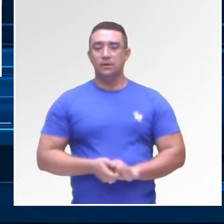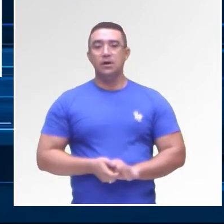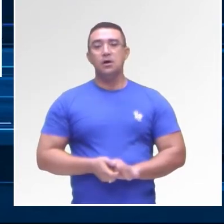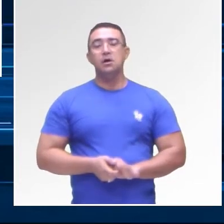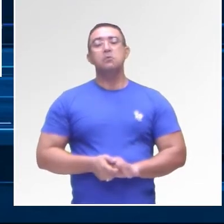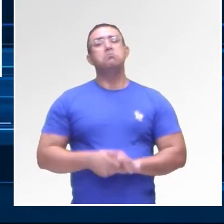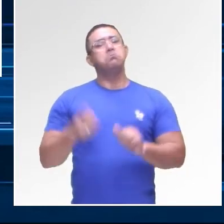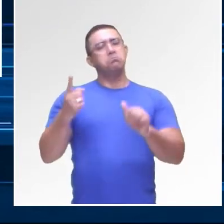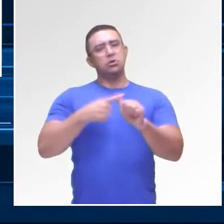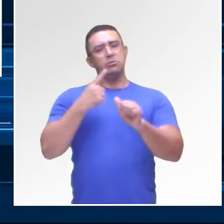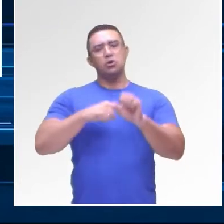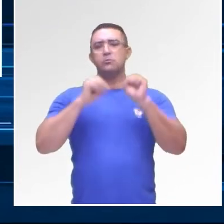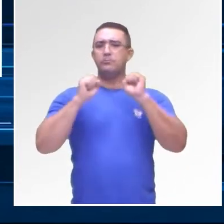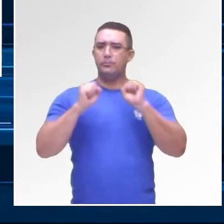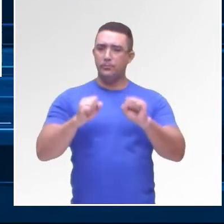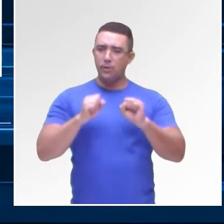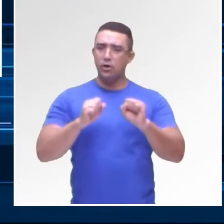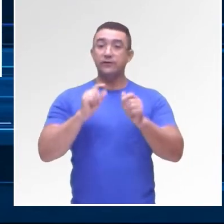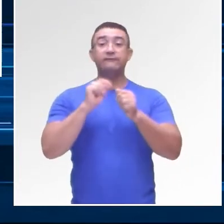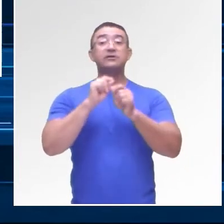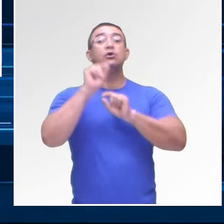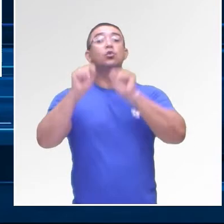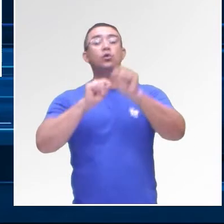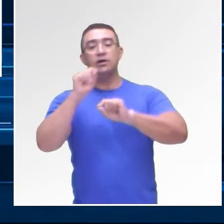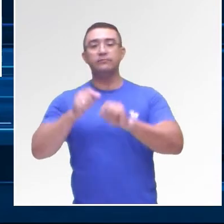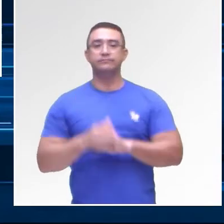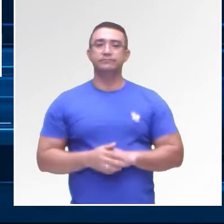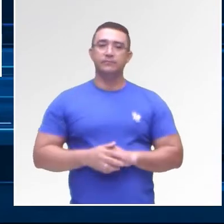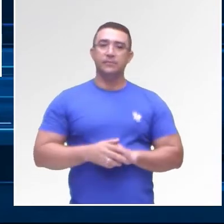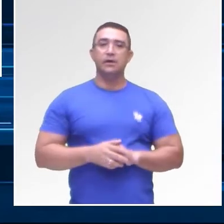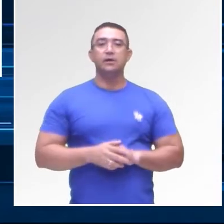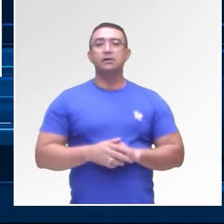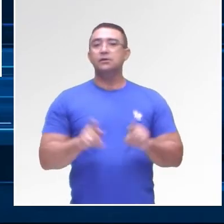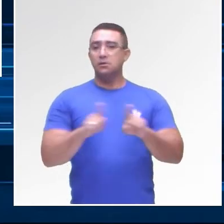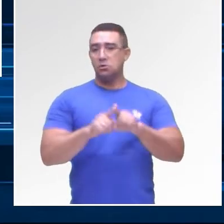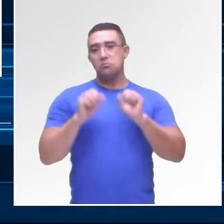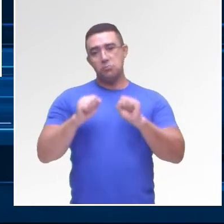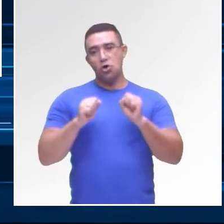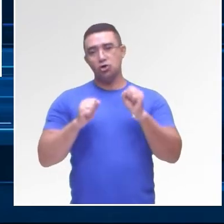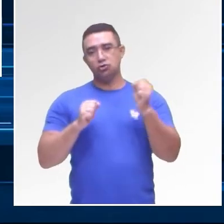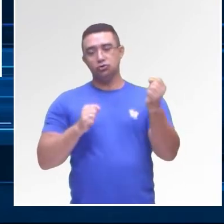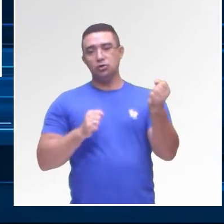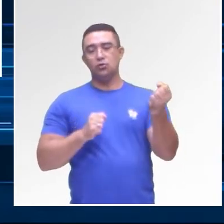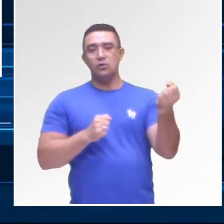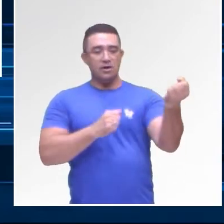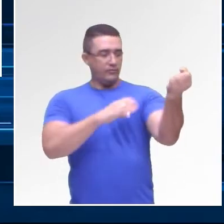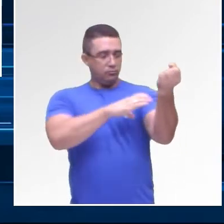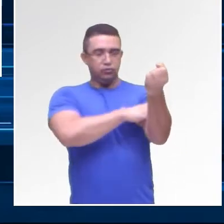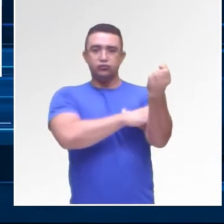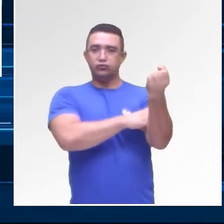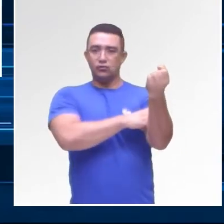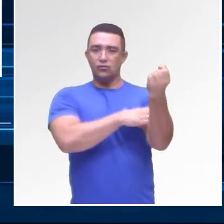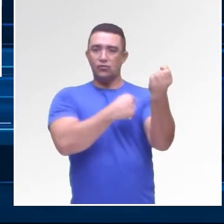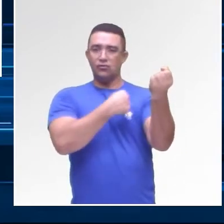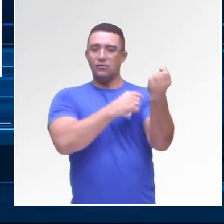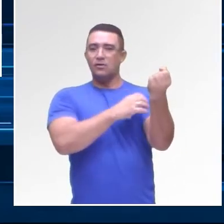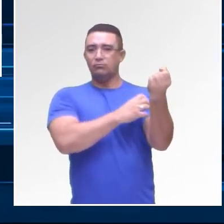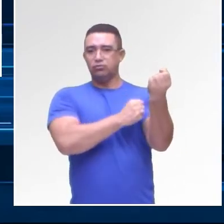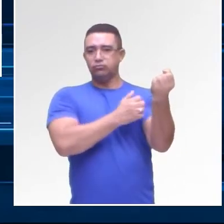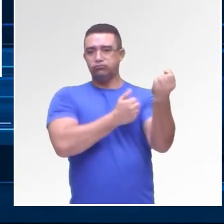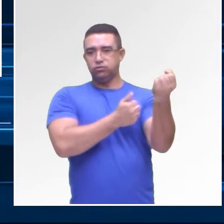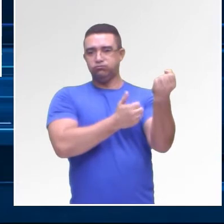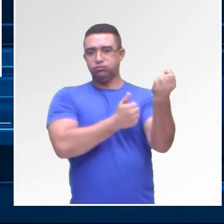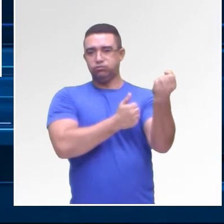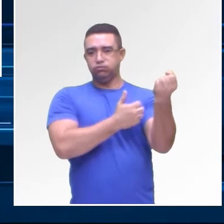Primeiramente, você pode fazer através de um aparelho chamado frequencímetro, ou você pode utilizar aí